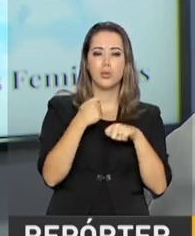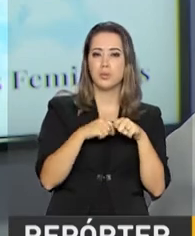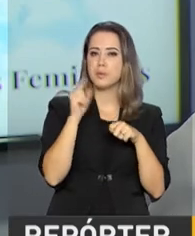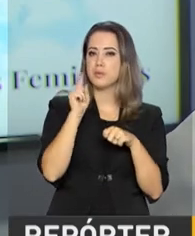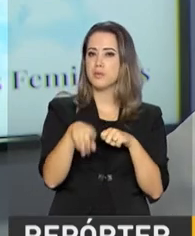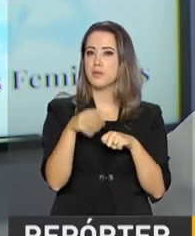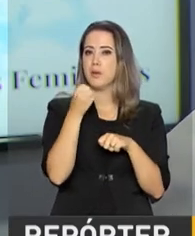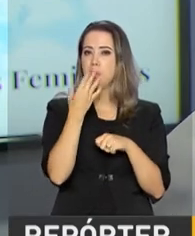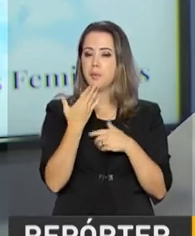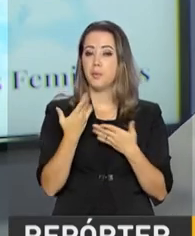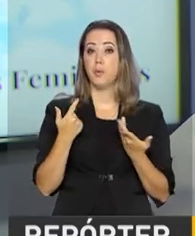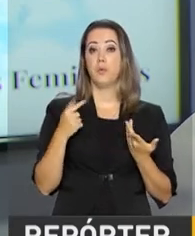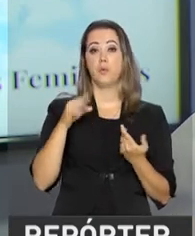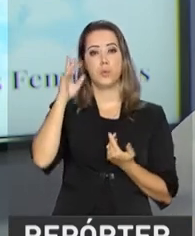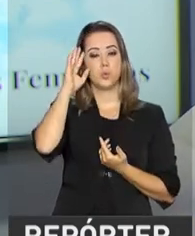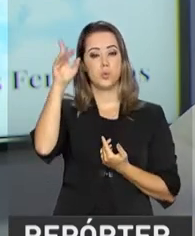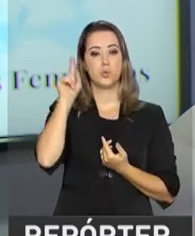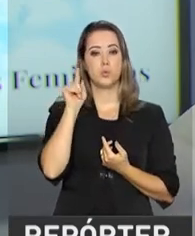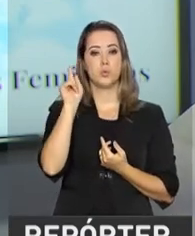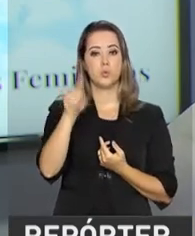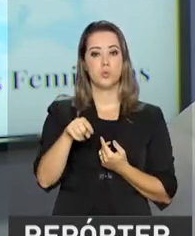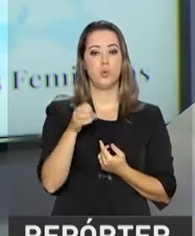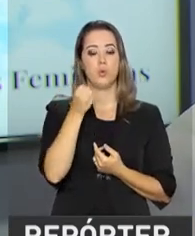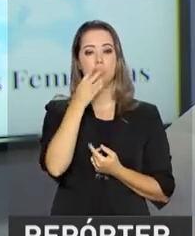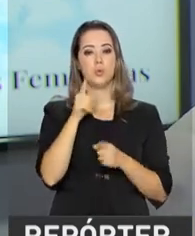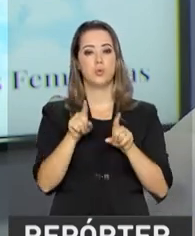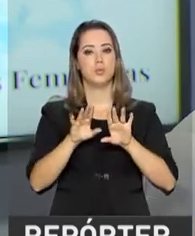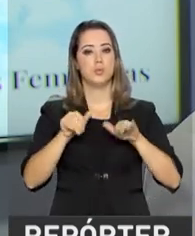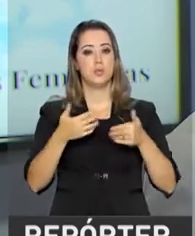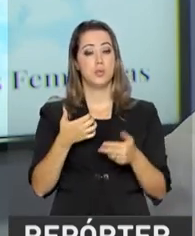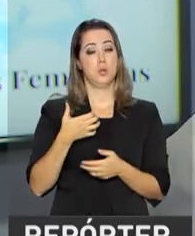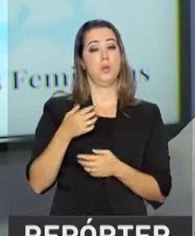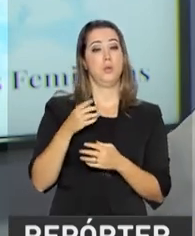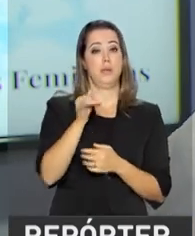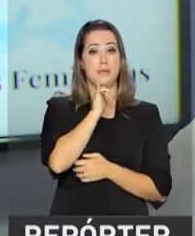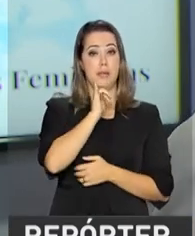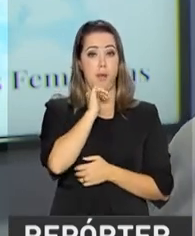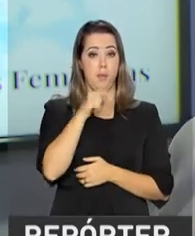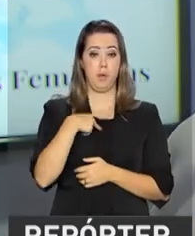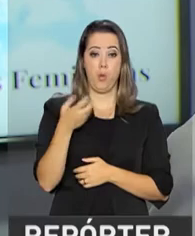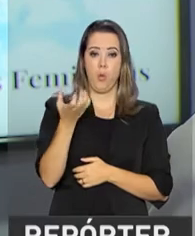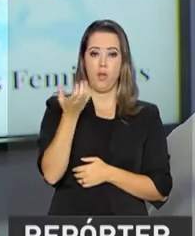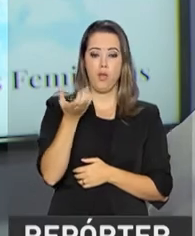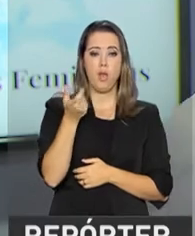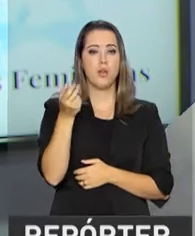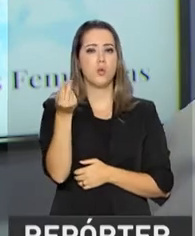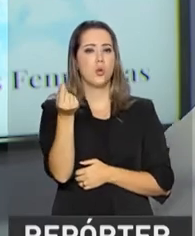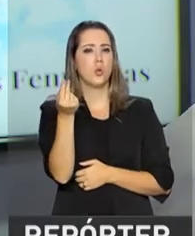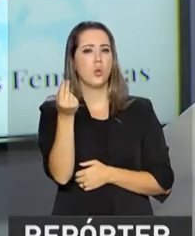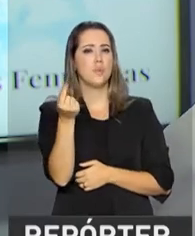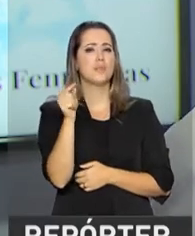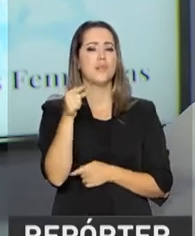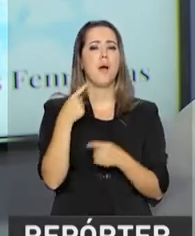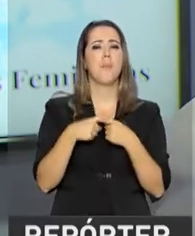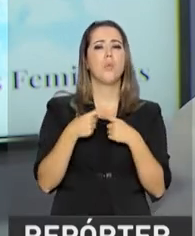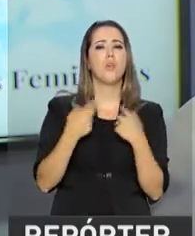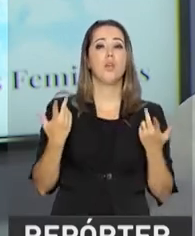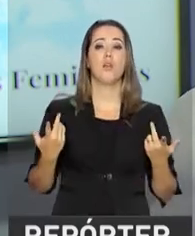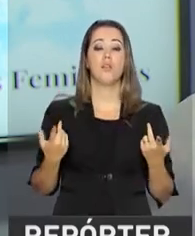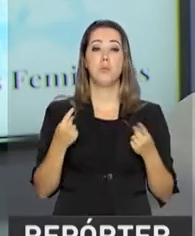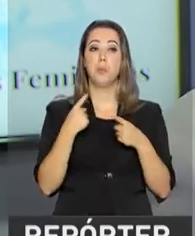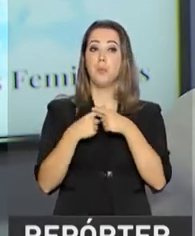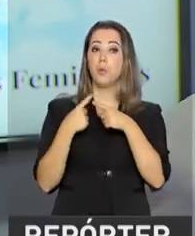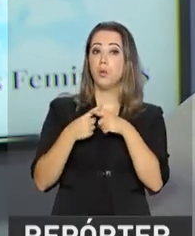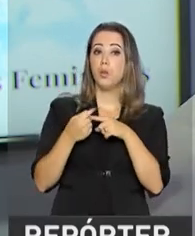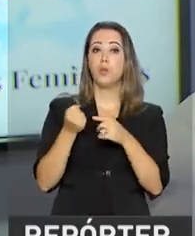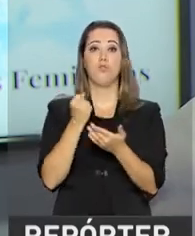o sonho é o combustível de uma vida financeira saudável então se eu quero conseguir poupar eu tenho que saber porquê porque eu não vou comprar esse sapato já